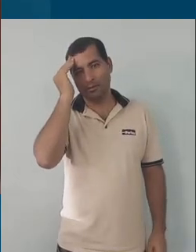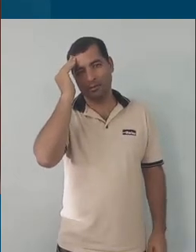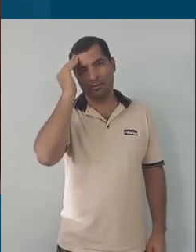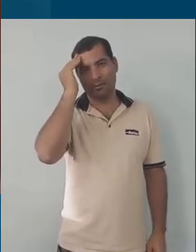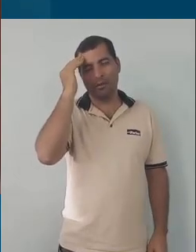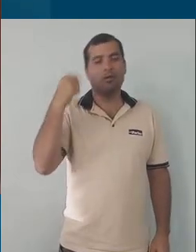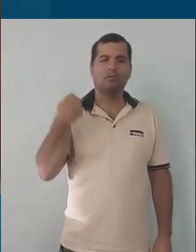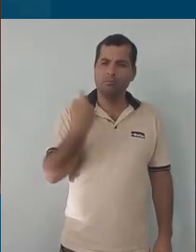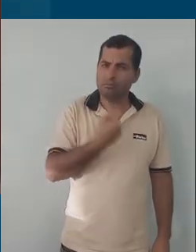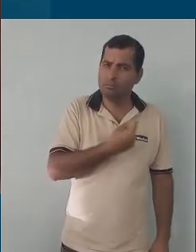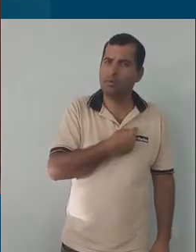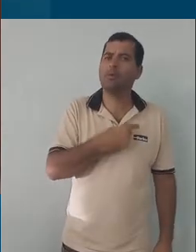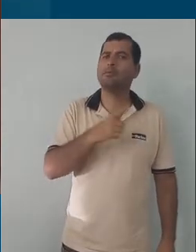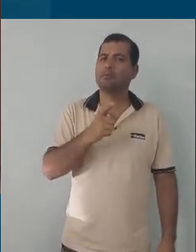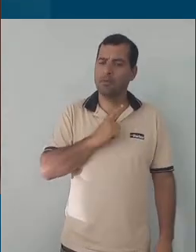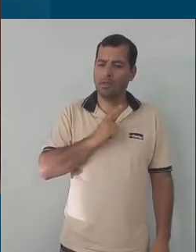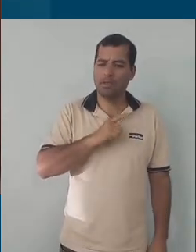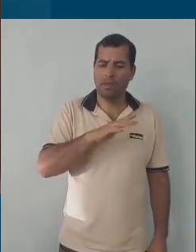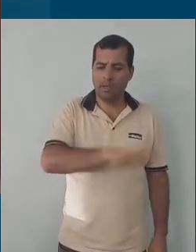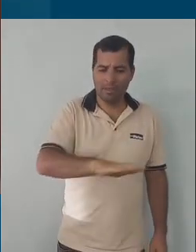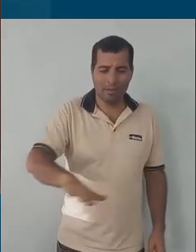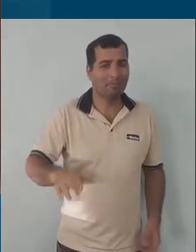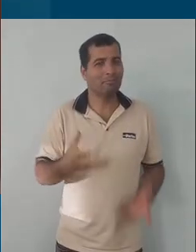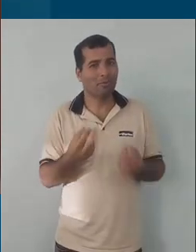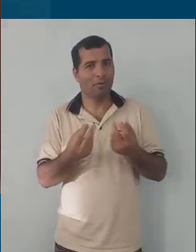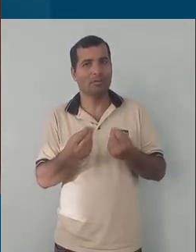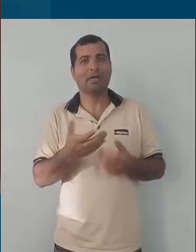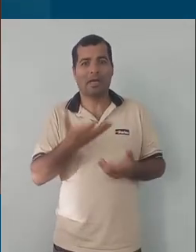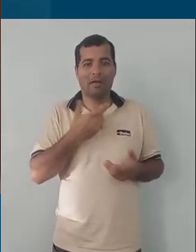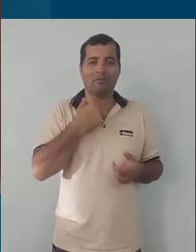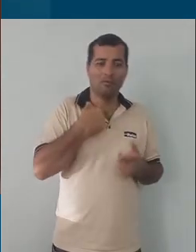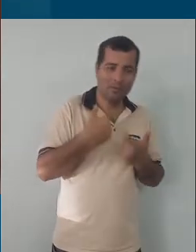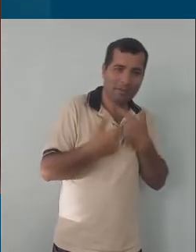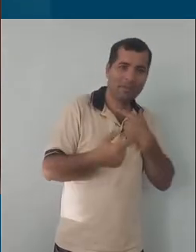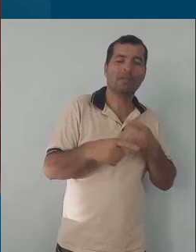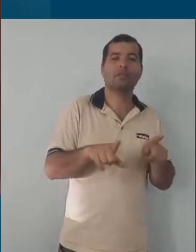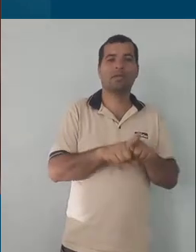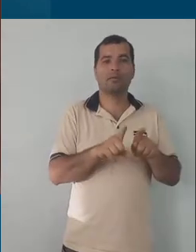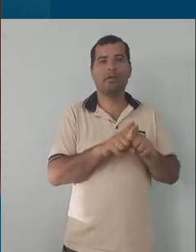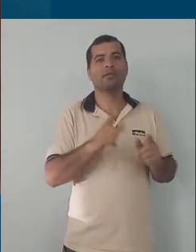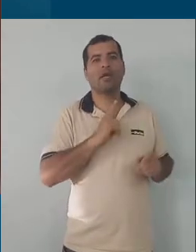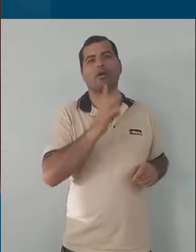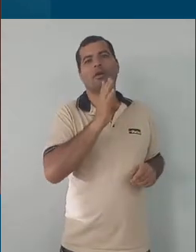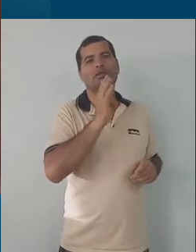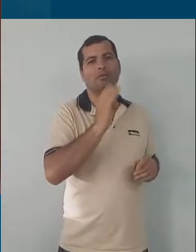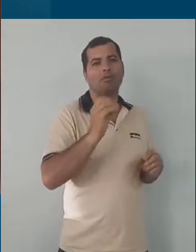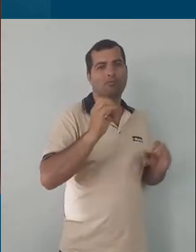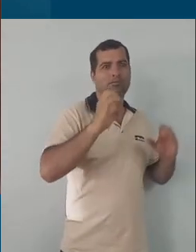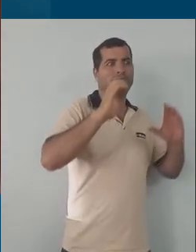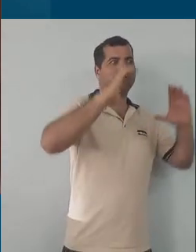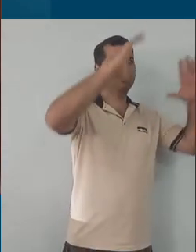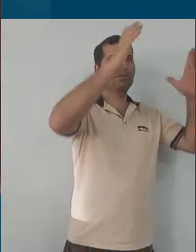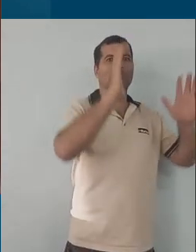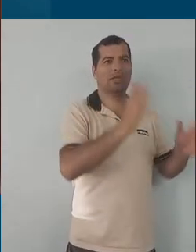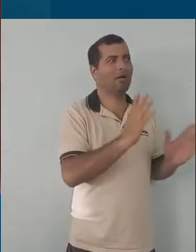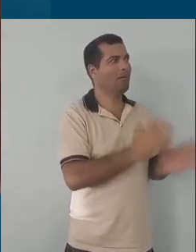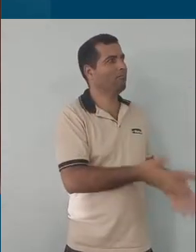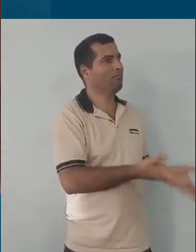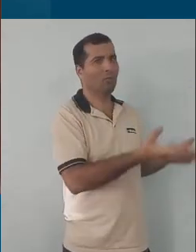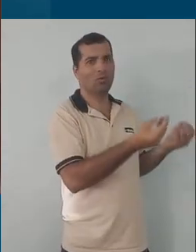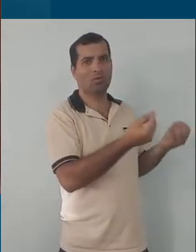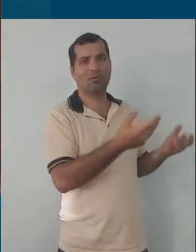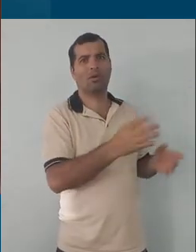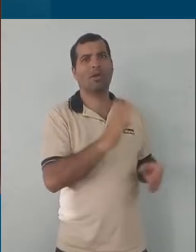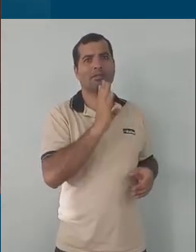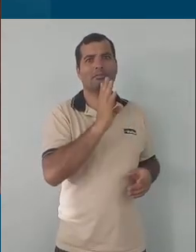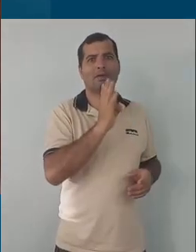uma demanda frente ao conhecimento acumulado. A gente tem uma demanda de transformação da cultura